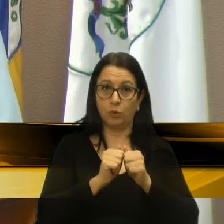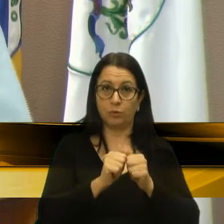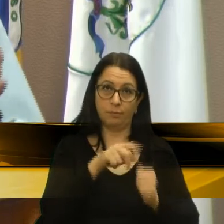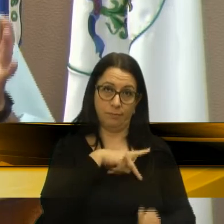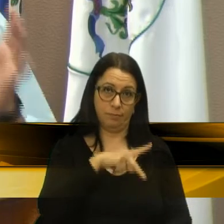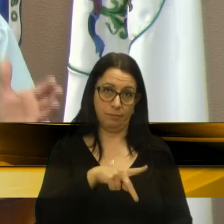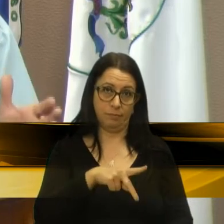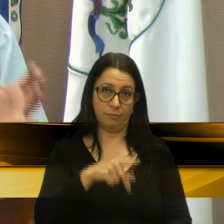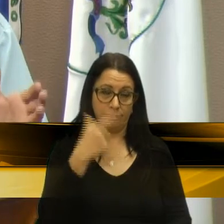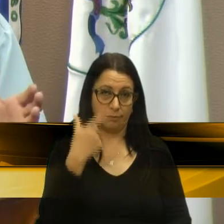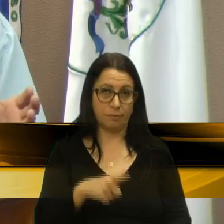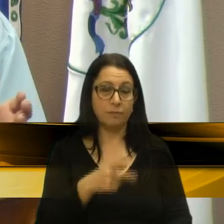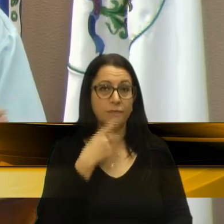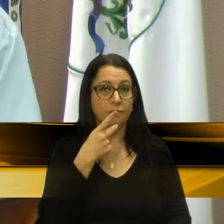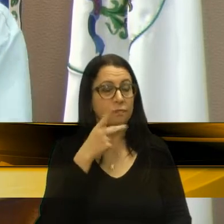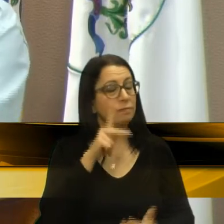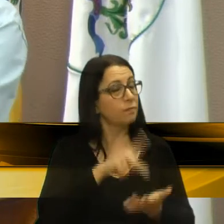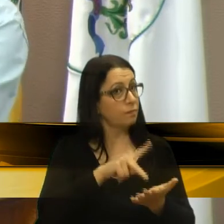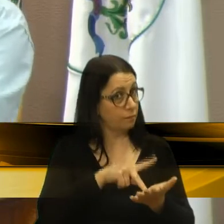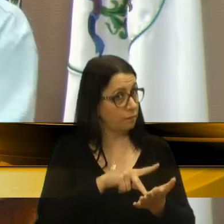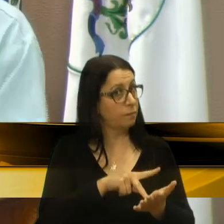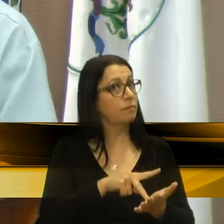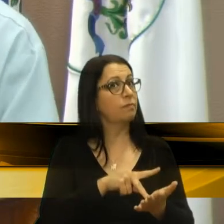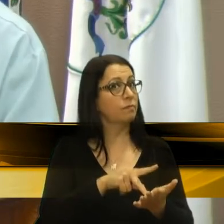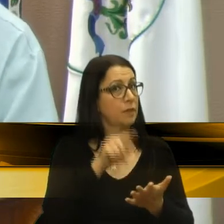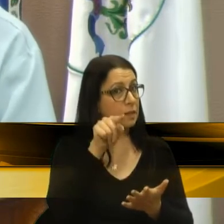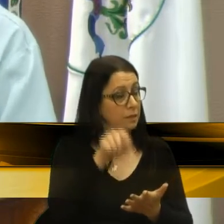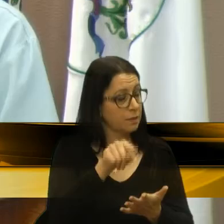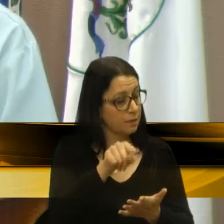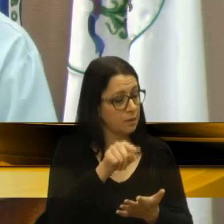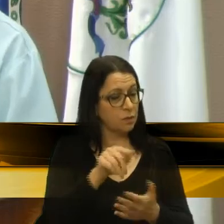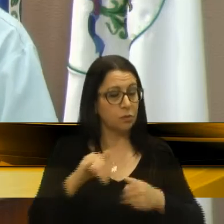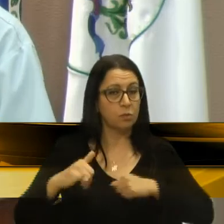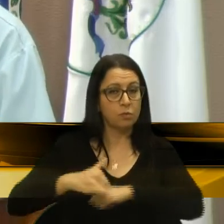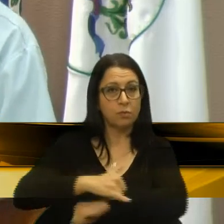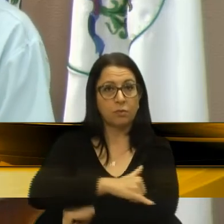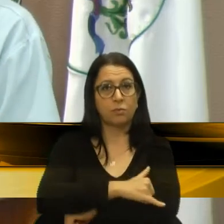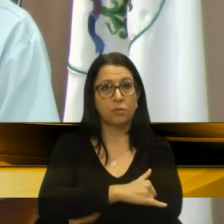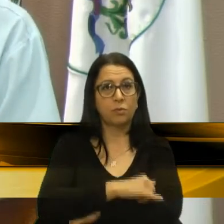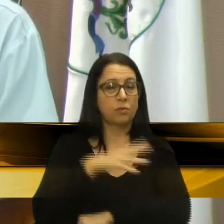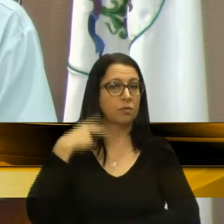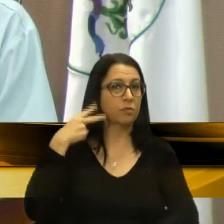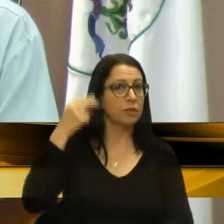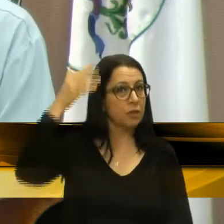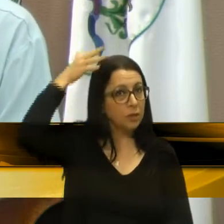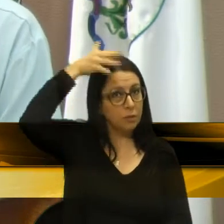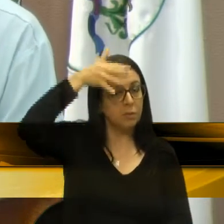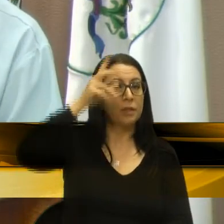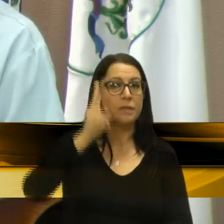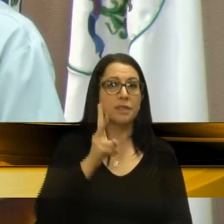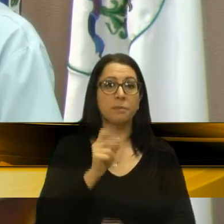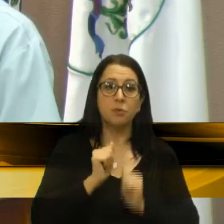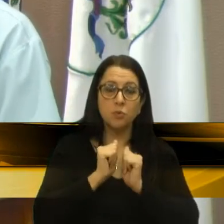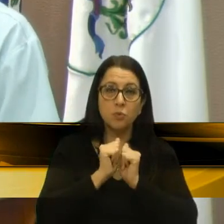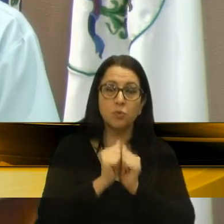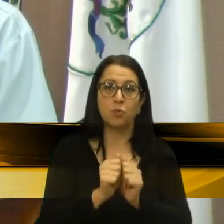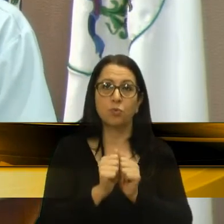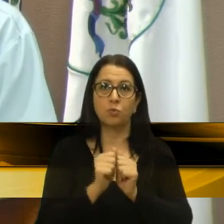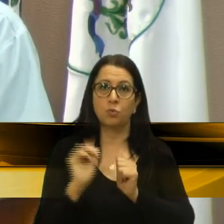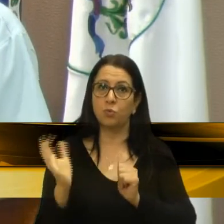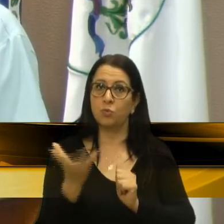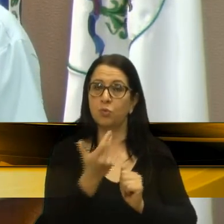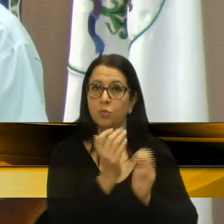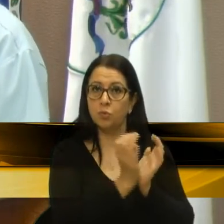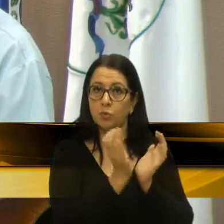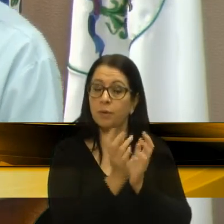mas tem que falar o que é verdade é que nesse ponto do aeroporto navegador também ele está sempre na frente em todos os colegas